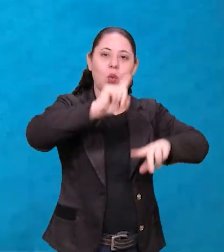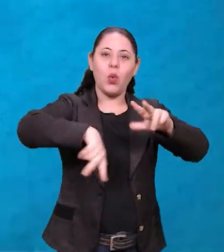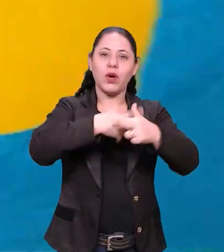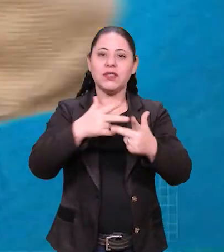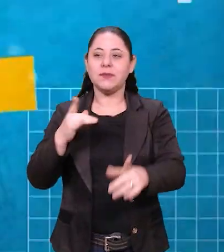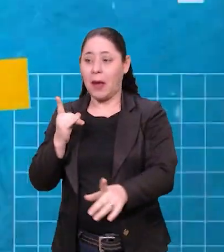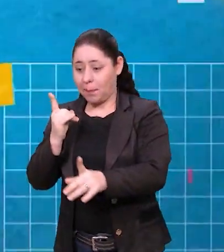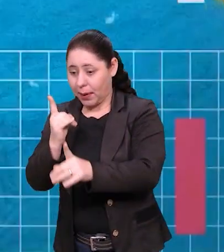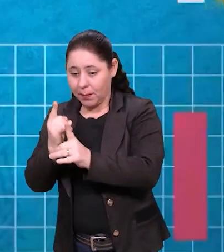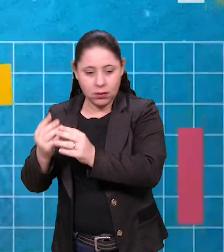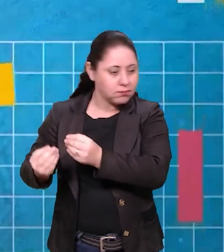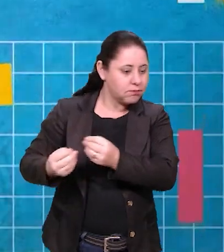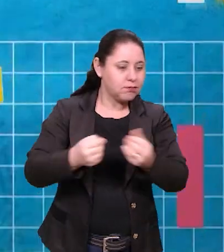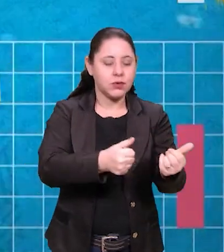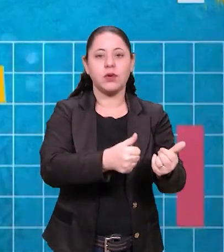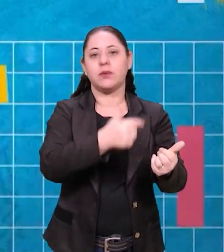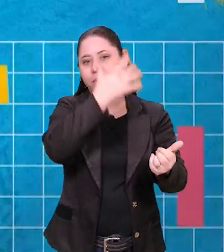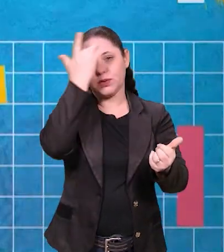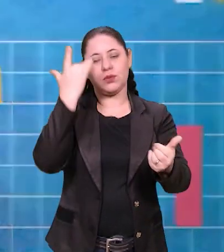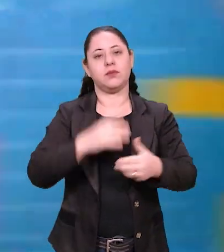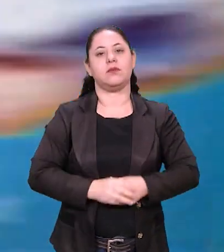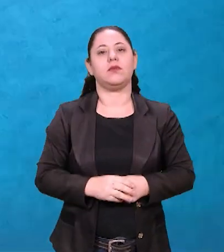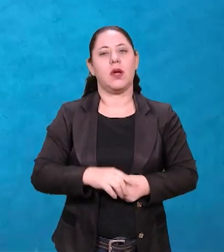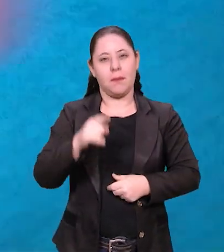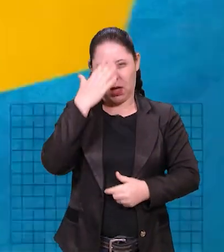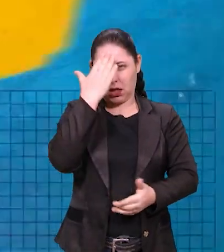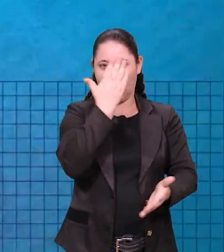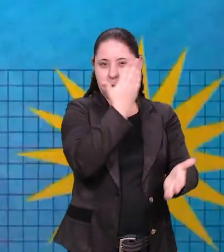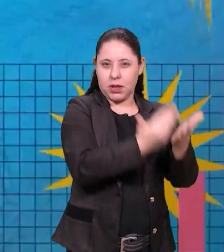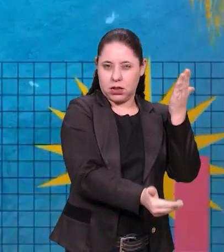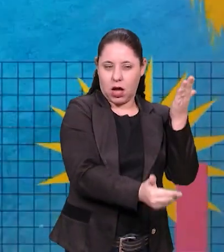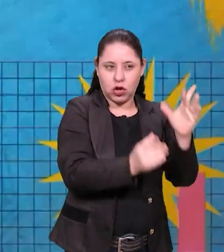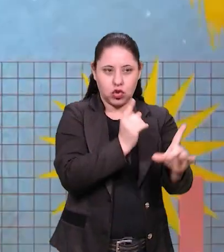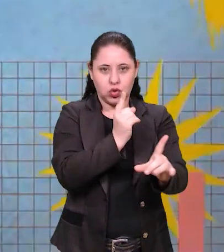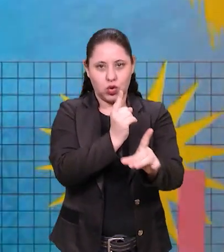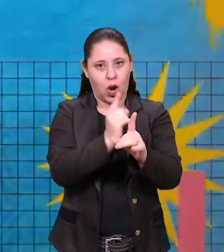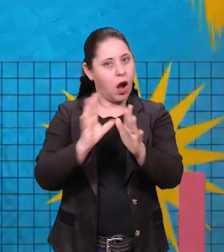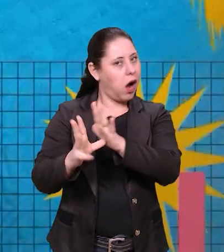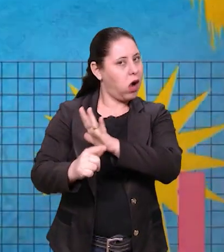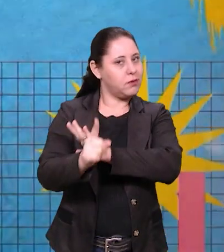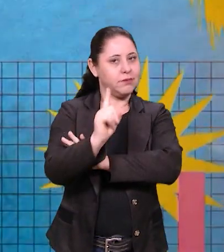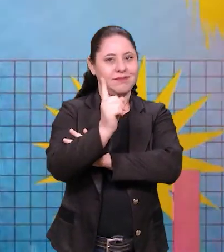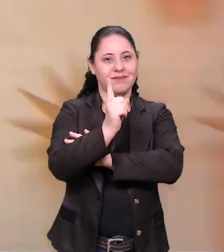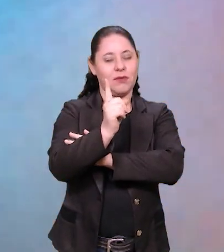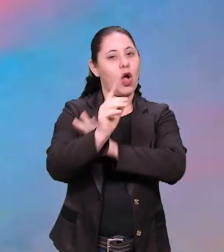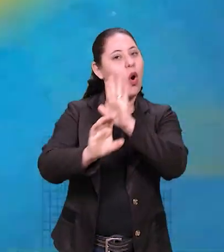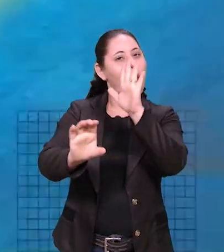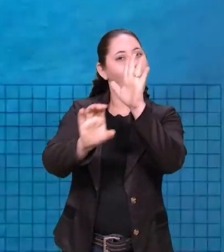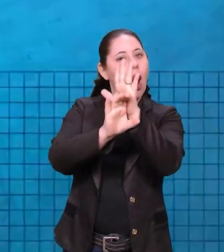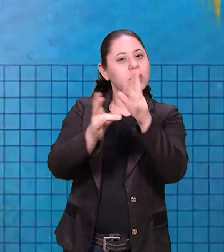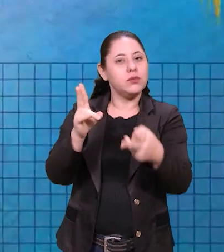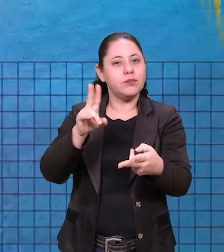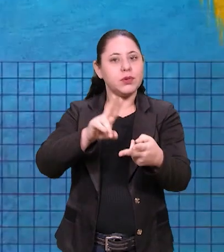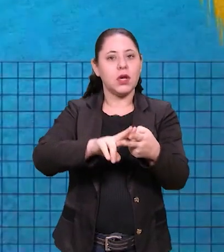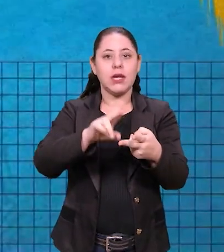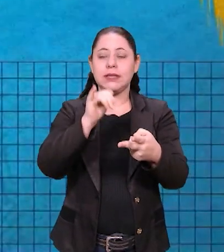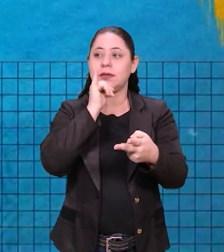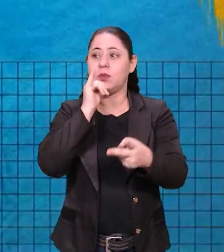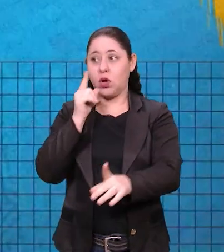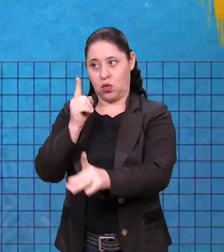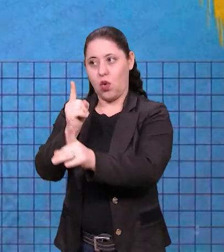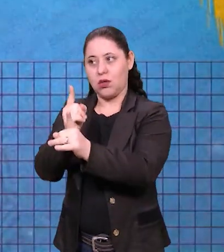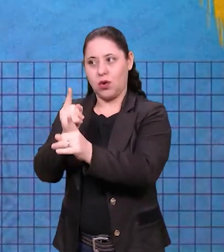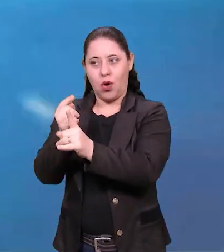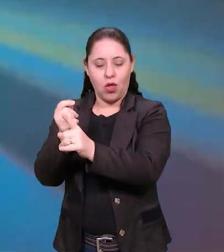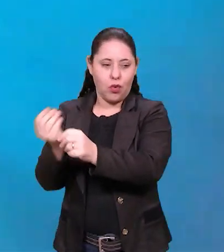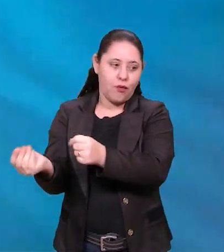de objetos perdidos. E para quem acha que achado não é roubado, fica a dica. De acordo com o Código Penal, não devolver um